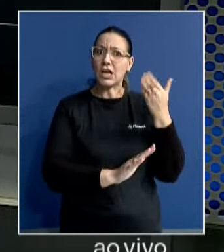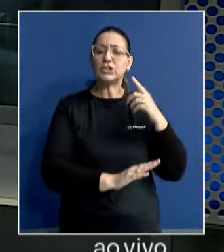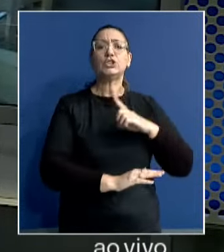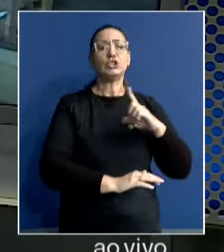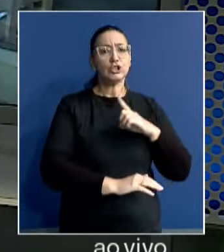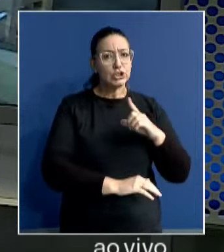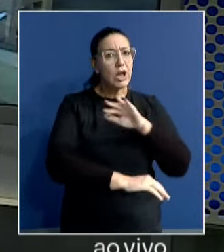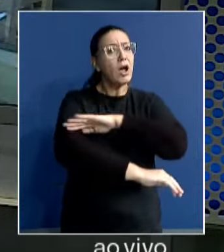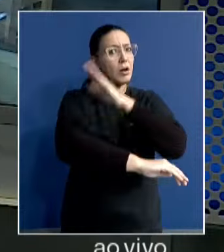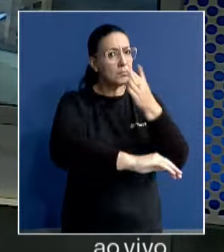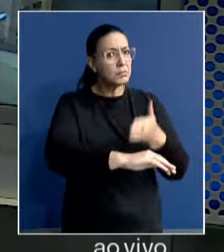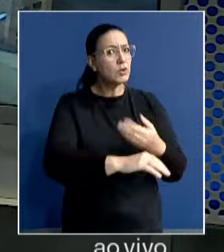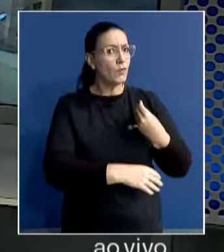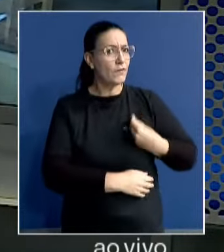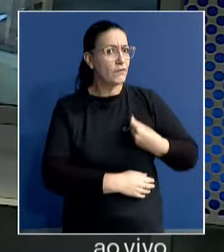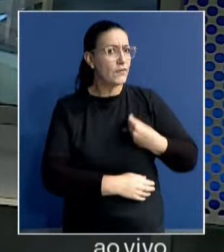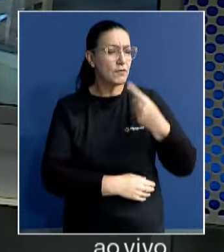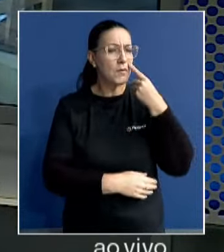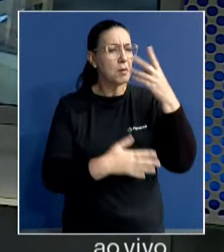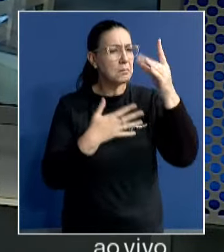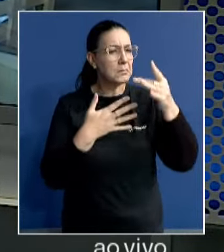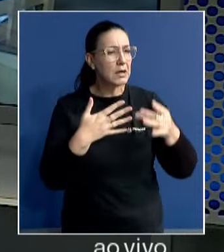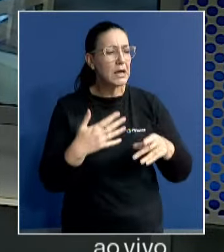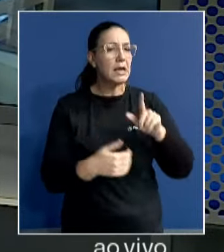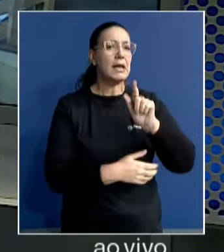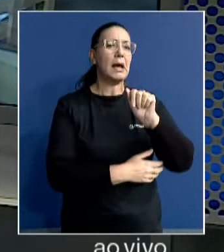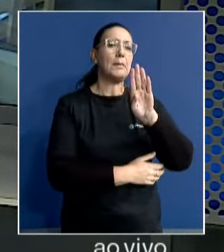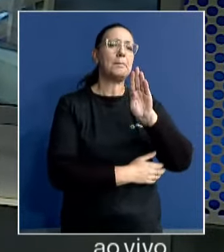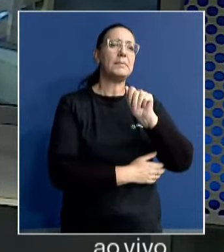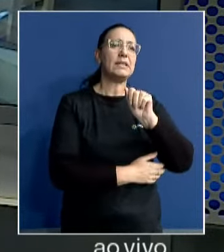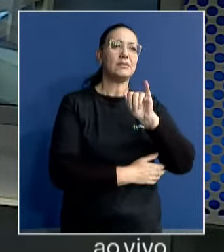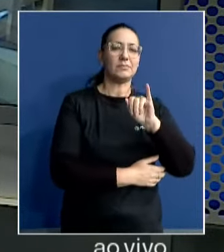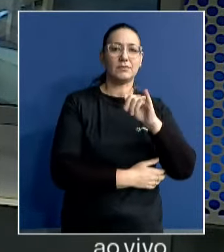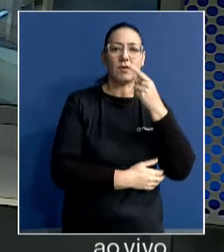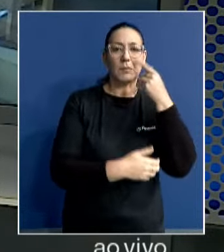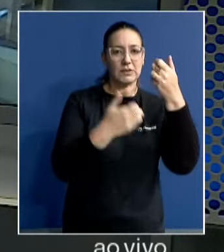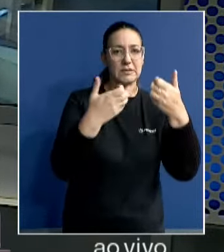Gabriela Dias ao vivo traz mais detalhes pra gente. Boa tarde, Gabi.